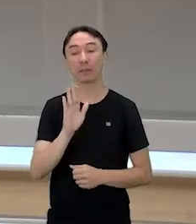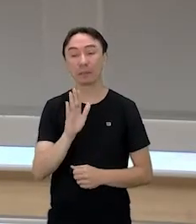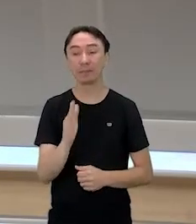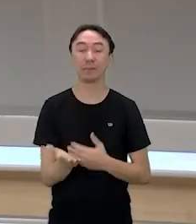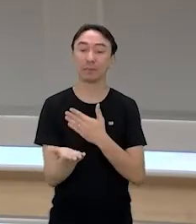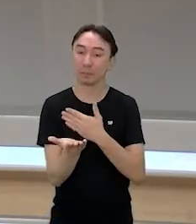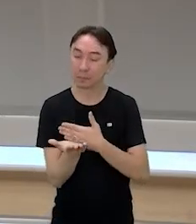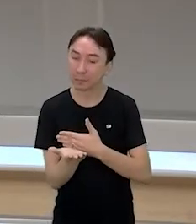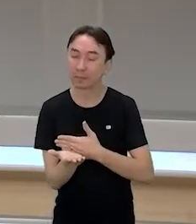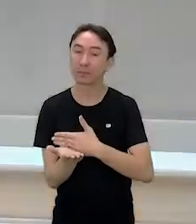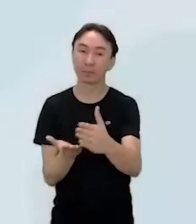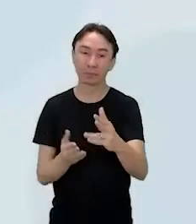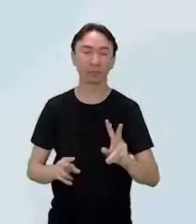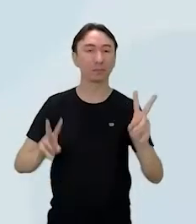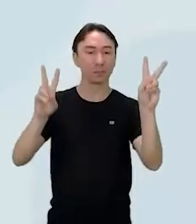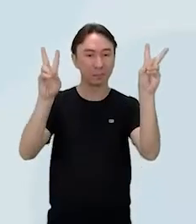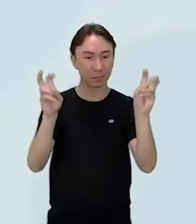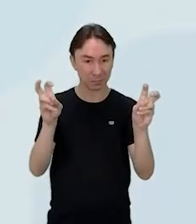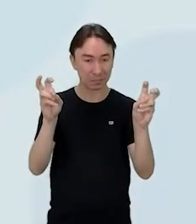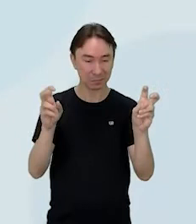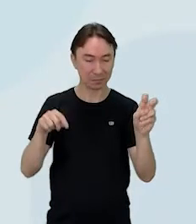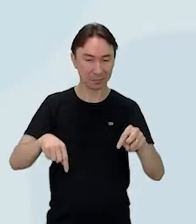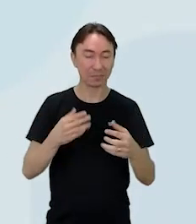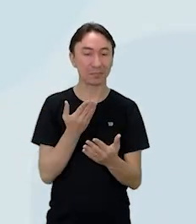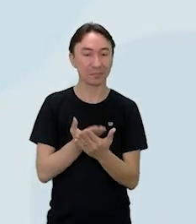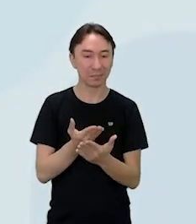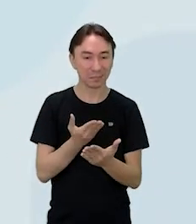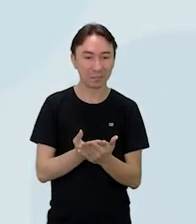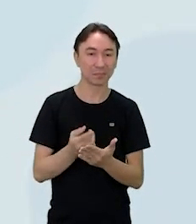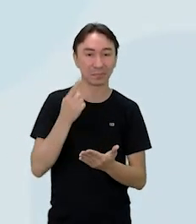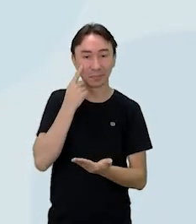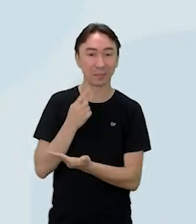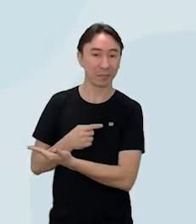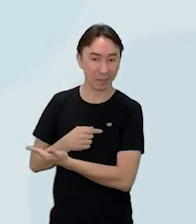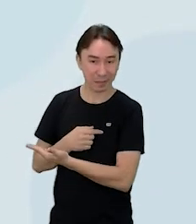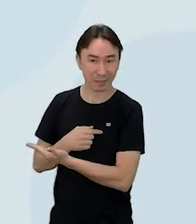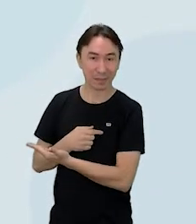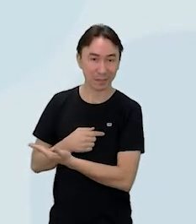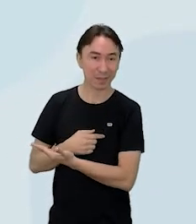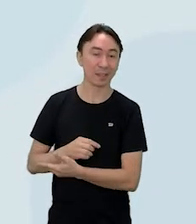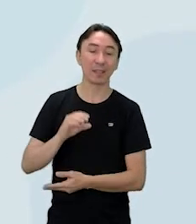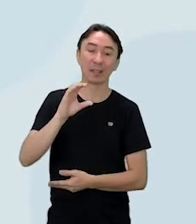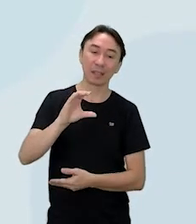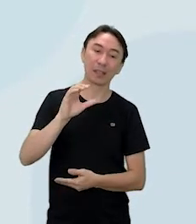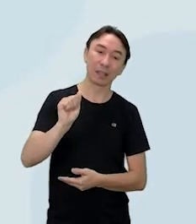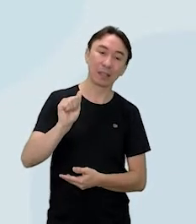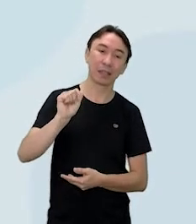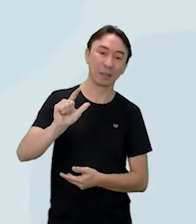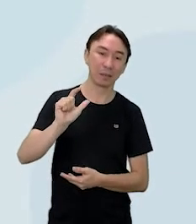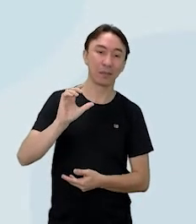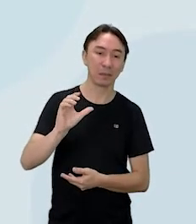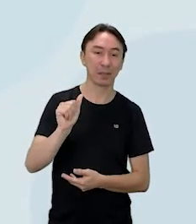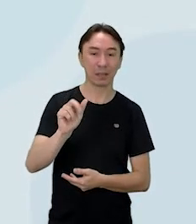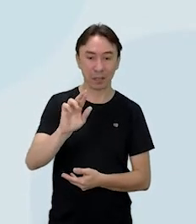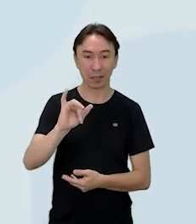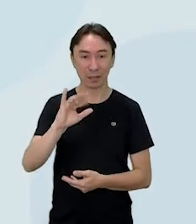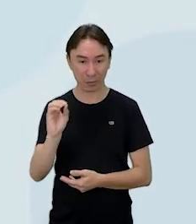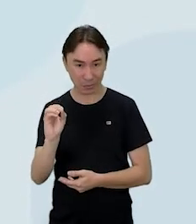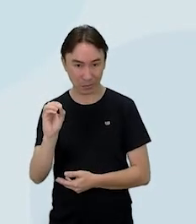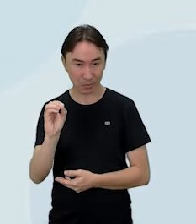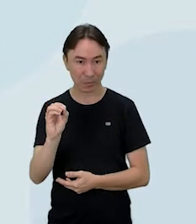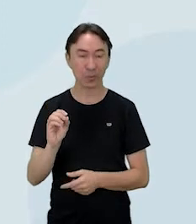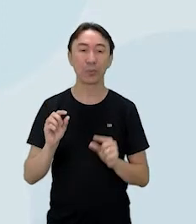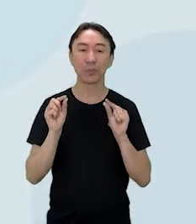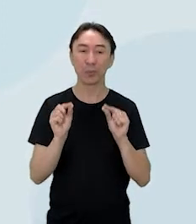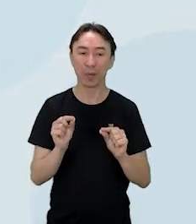né, um tema da nossa aula, está lá, calcário, insumos e suas especificidades. O calcário, ele é